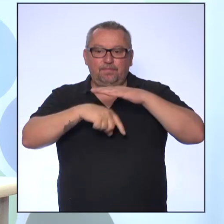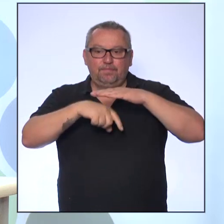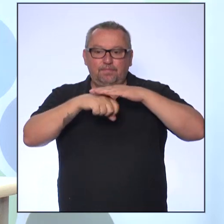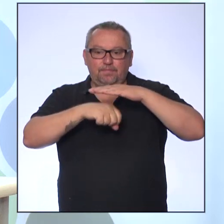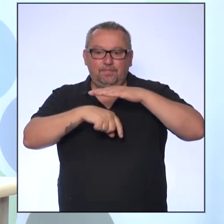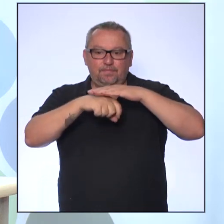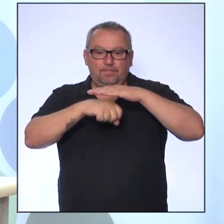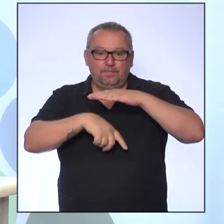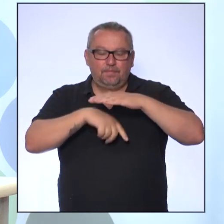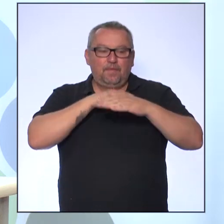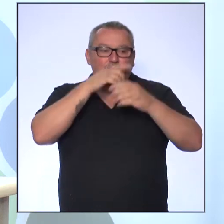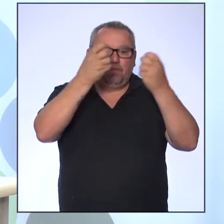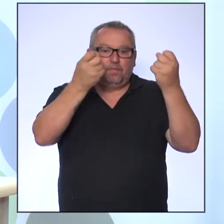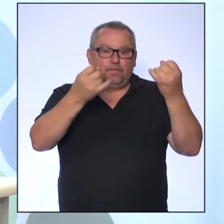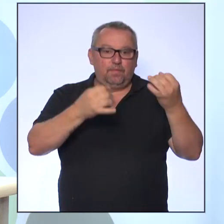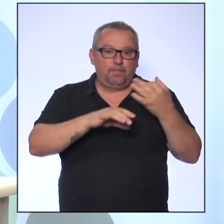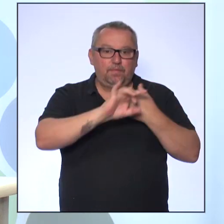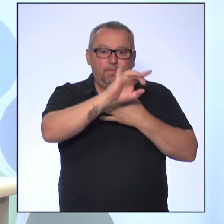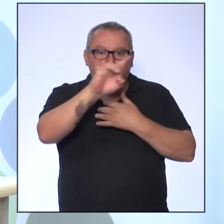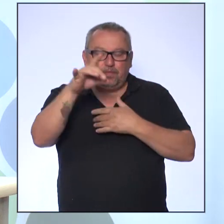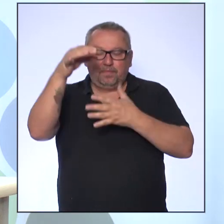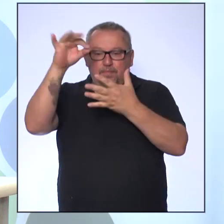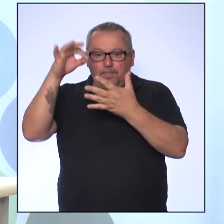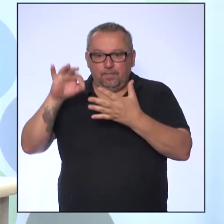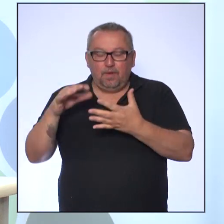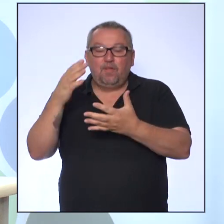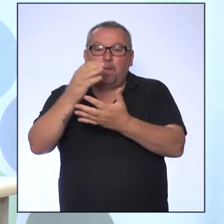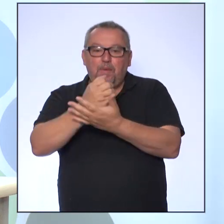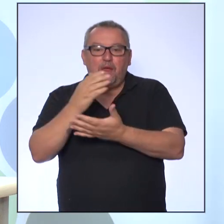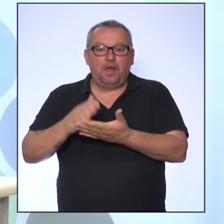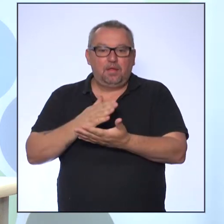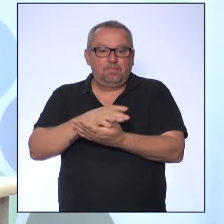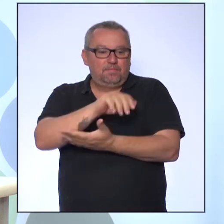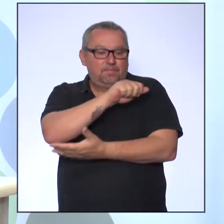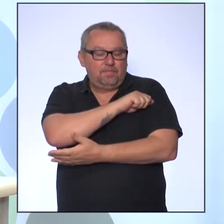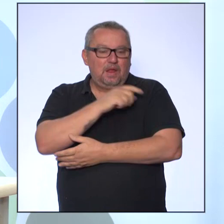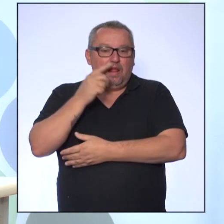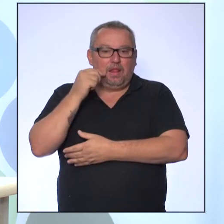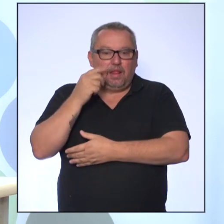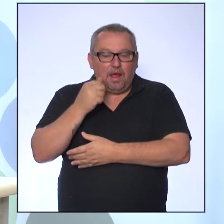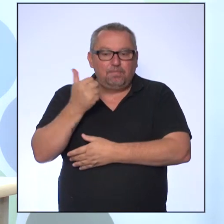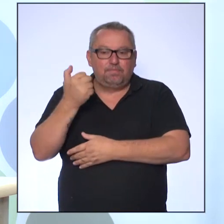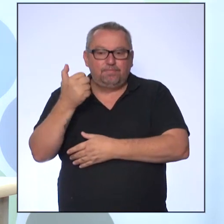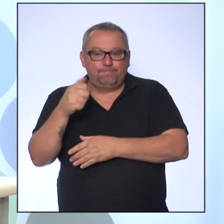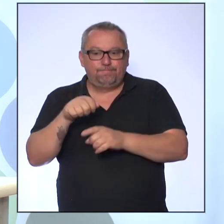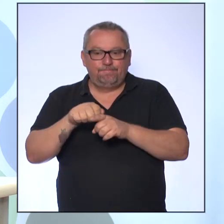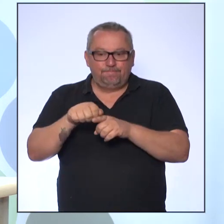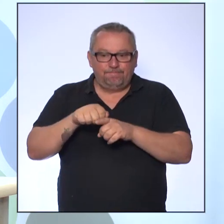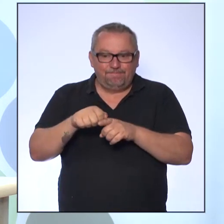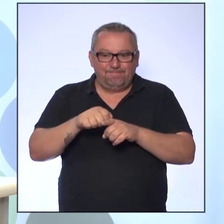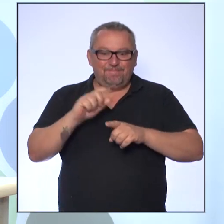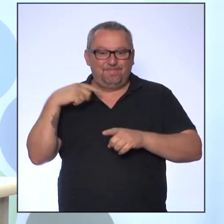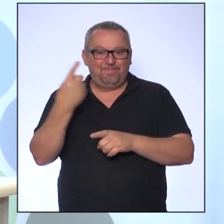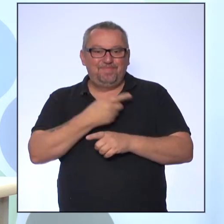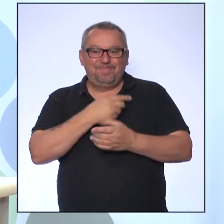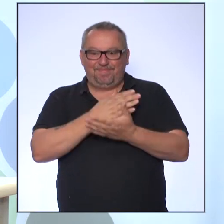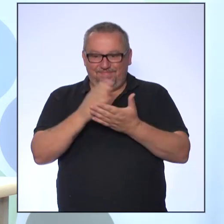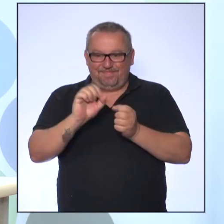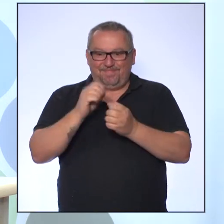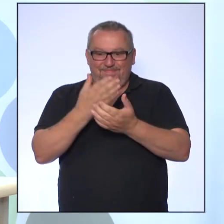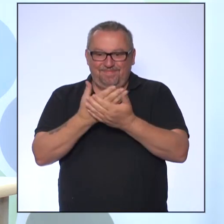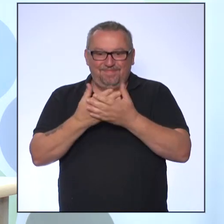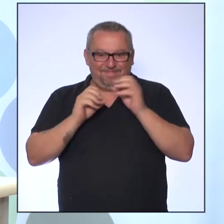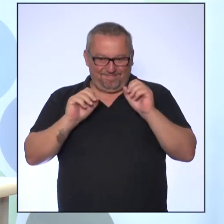cada coisa. E já pegue o seu caderno do aluno, lápis, caneta, borracha e para a gente conseguir fazer essa aula, tá